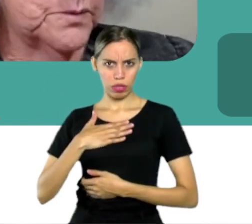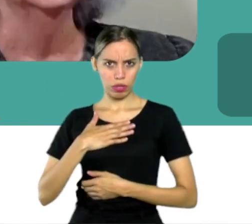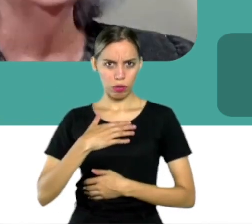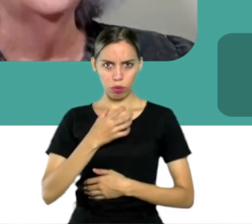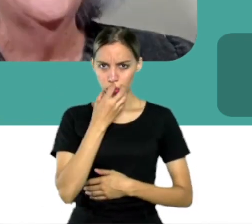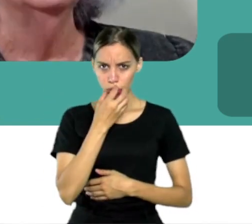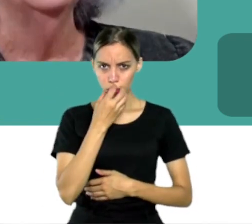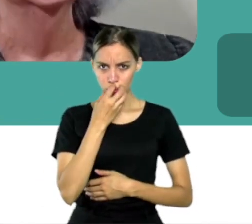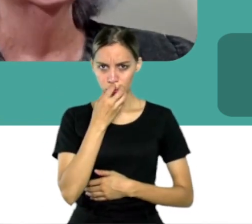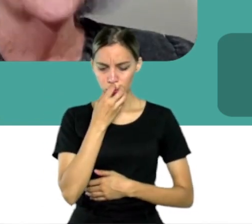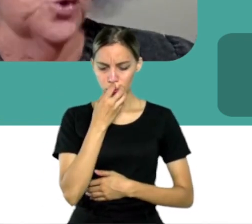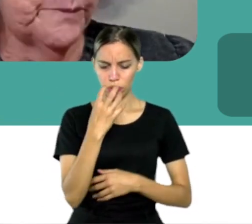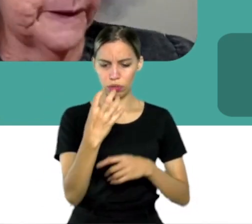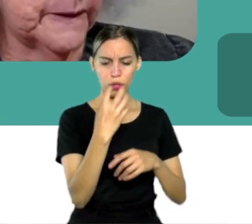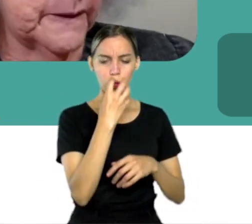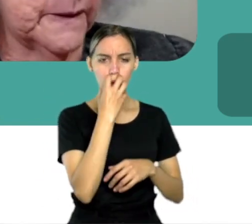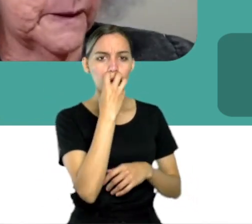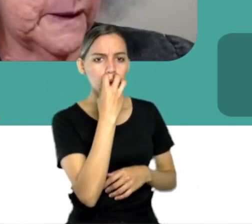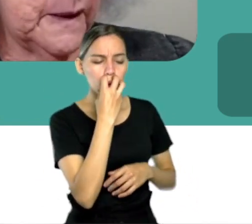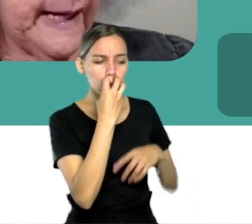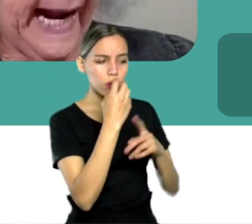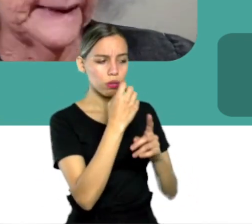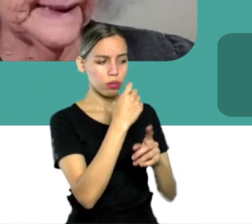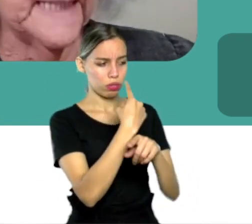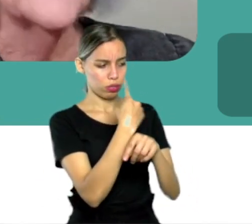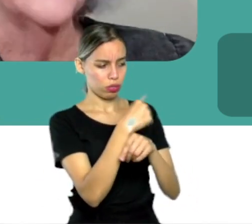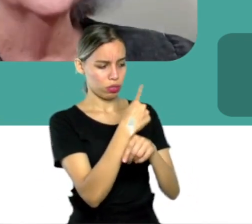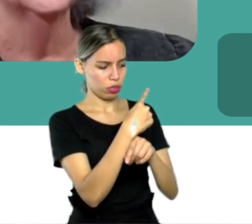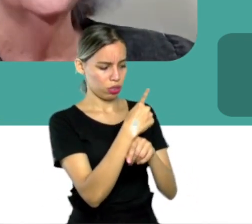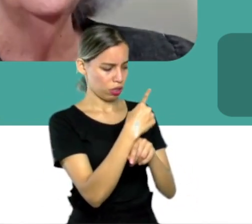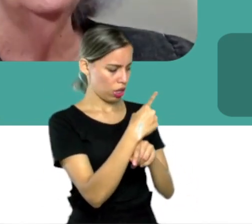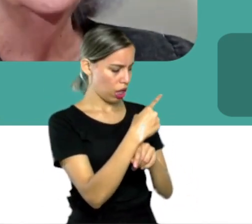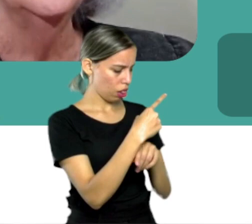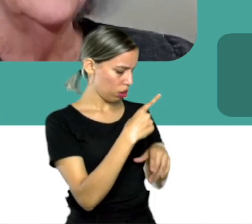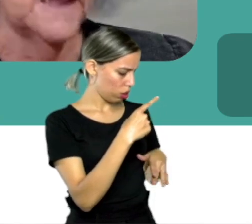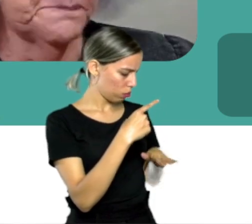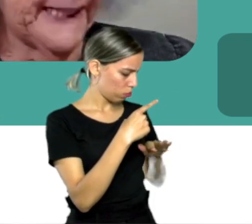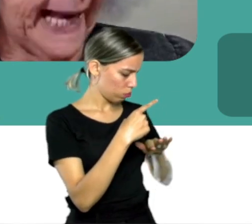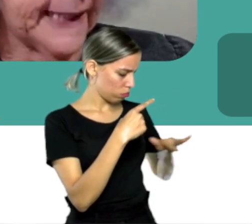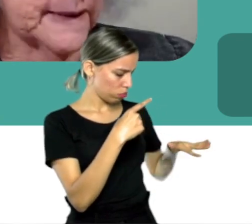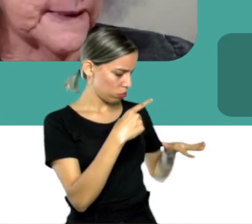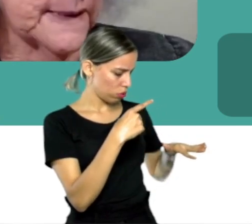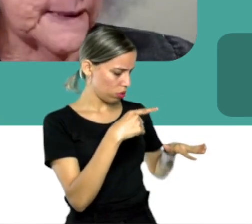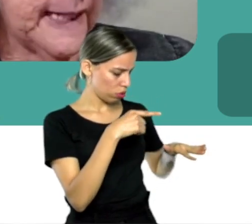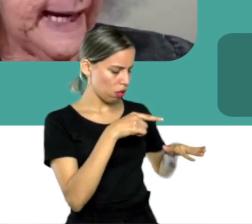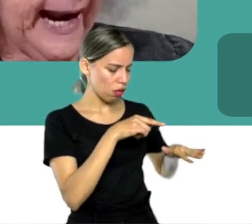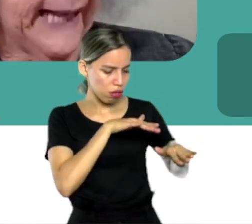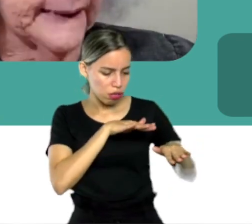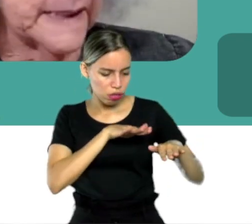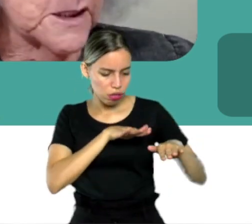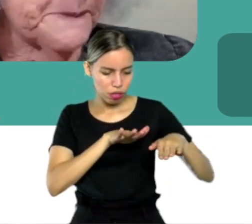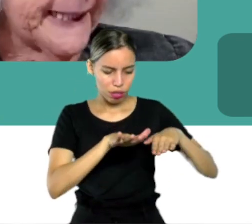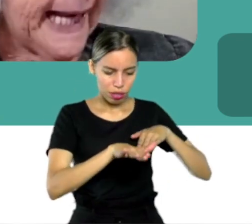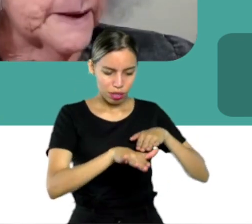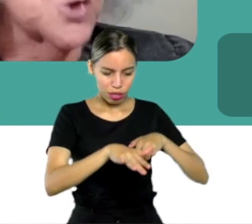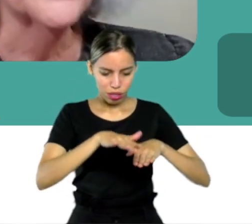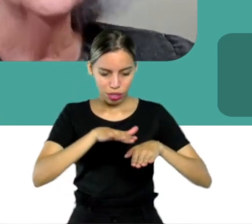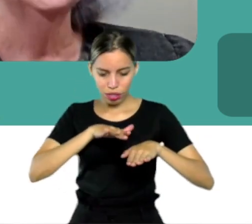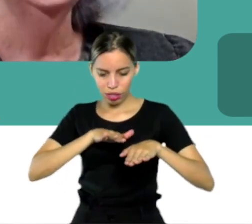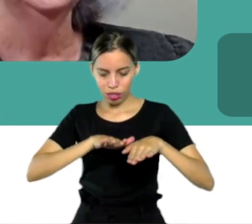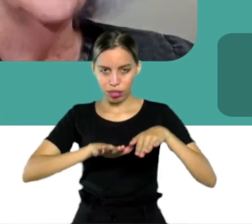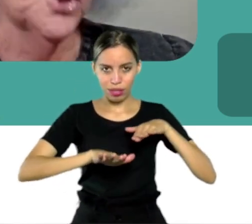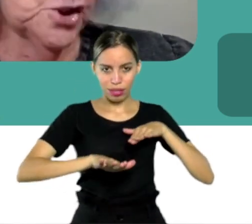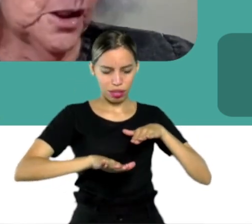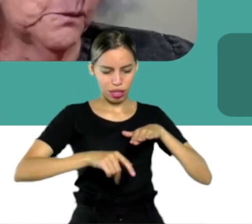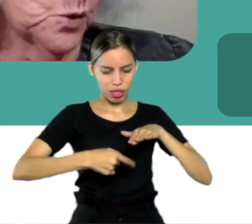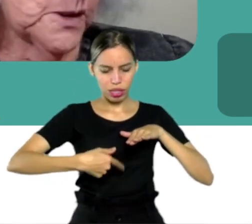rabo. Atrás do rabo, a sombra. Atrás da sombra, as pegadas. Atrás das pegadas,